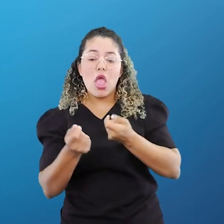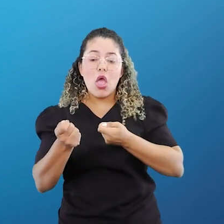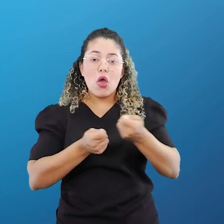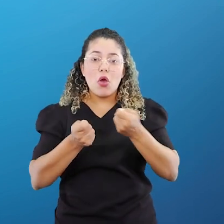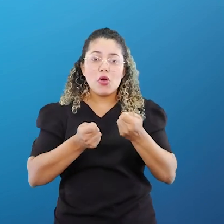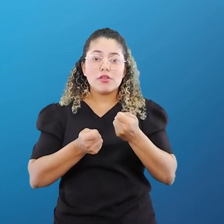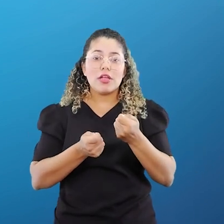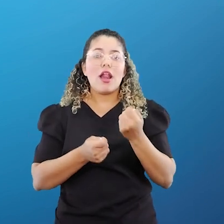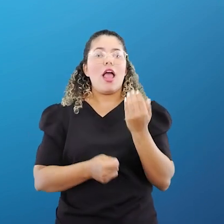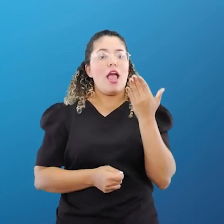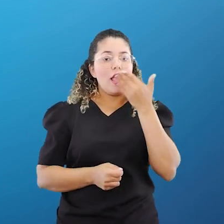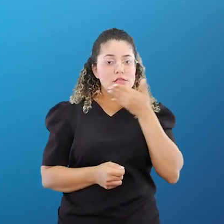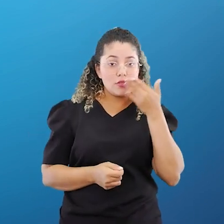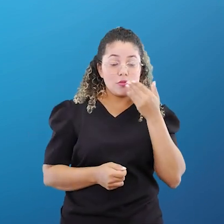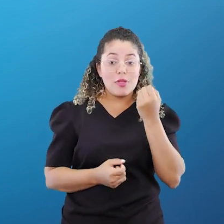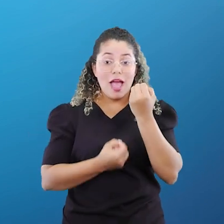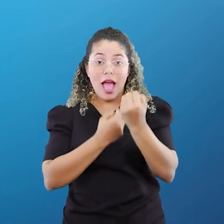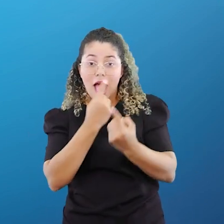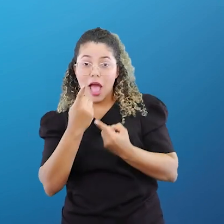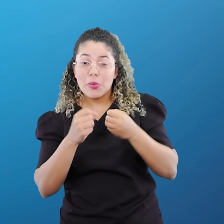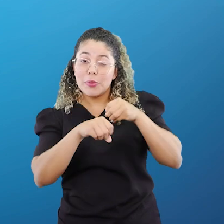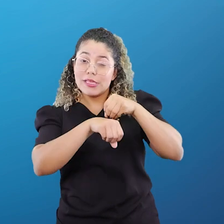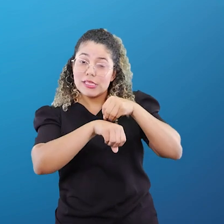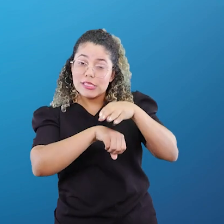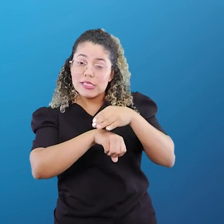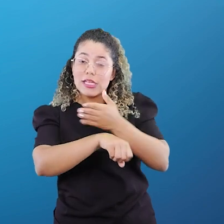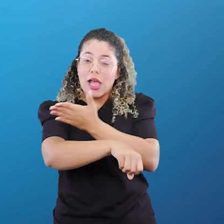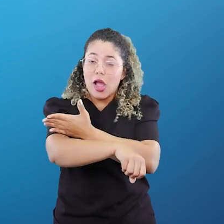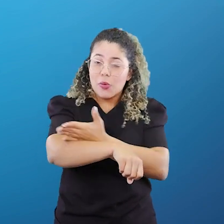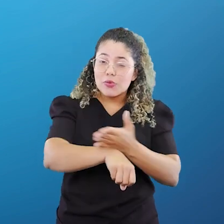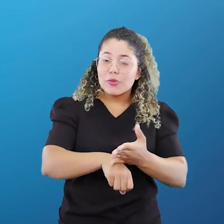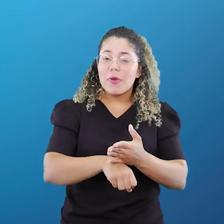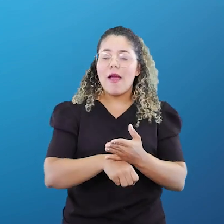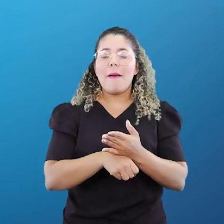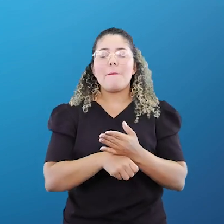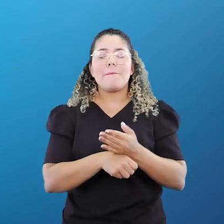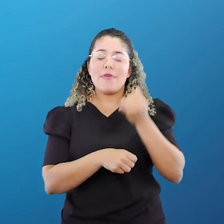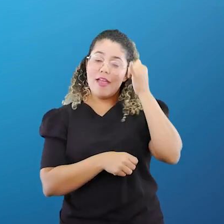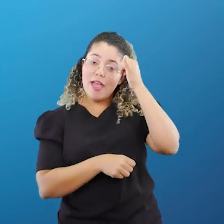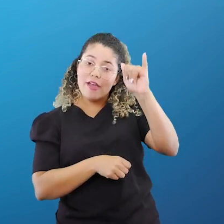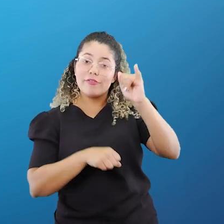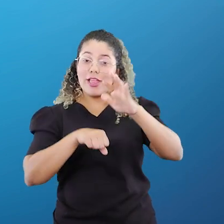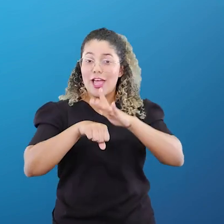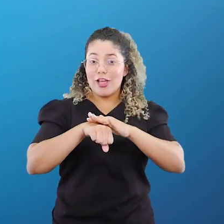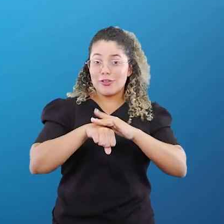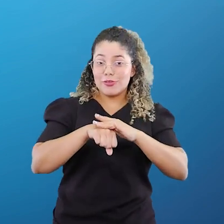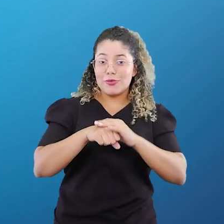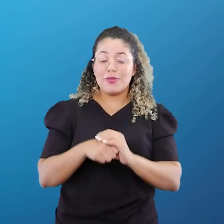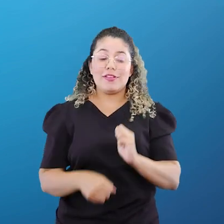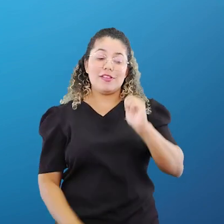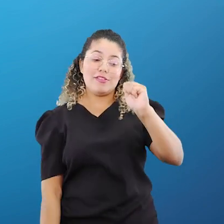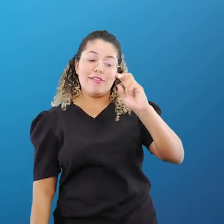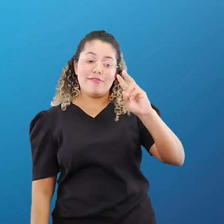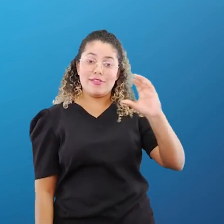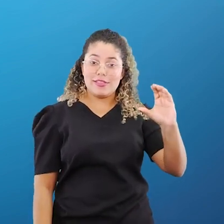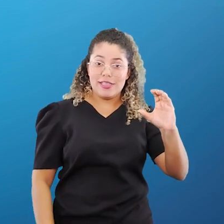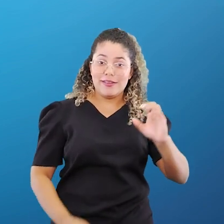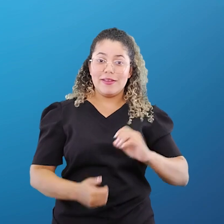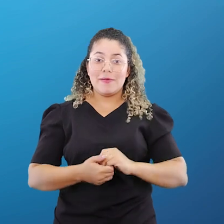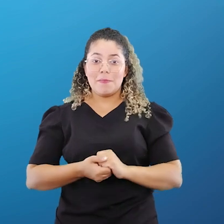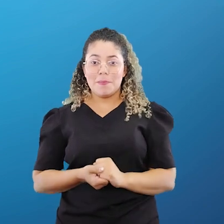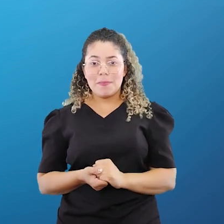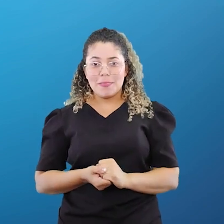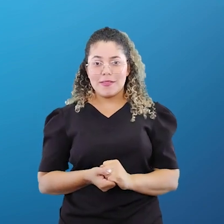controlar o consumo de açúcar são alguns dos hábitos que devem fazer parte da prevenção de doenças como o AVC.